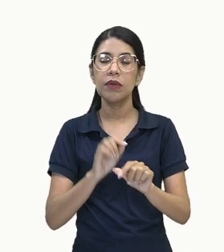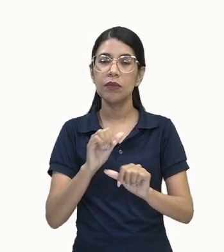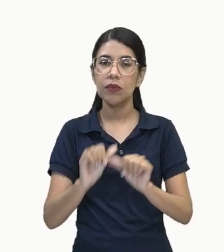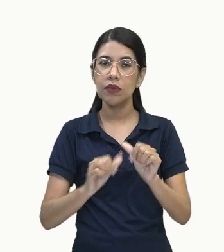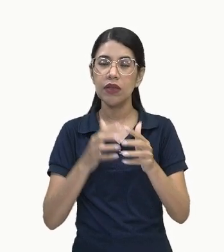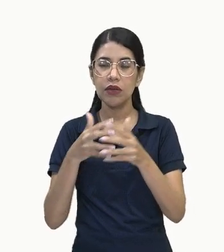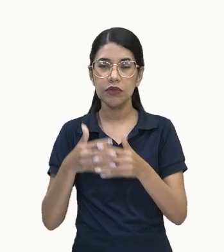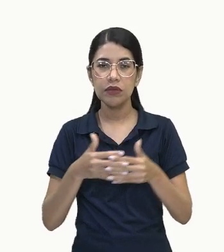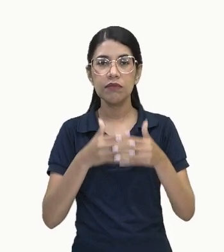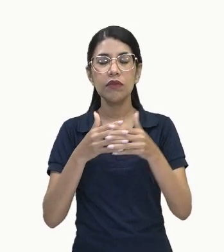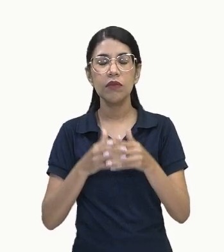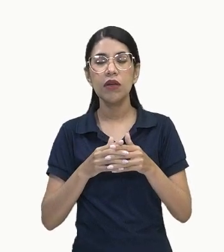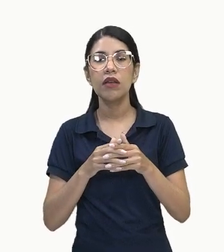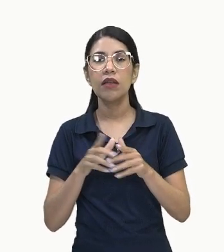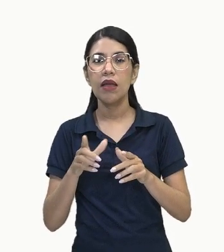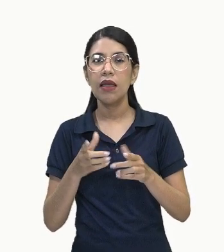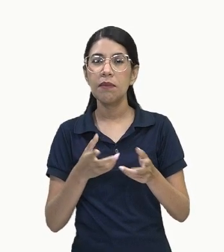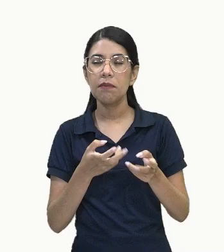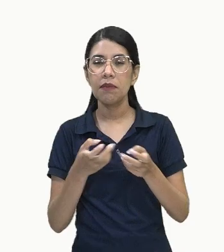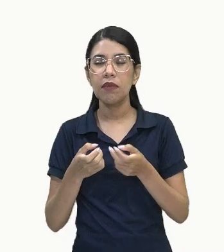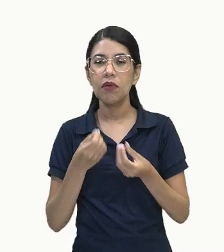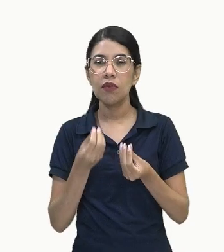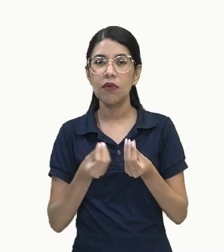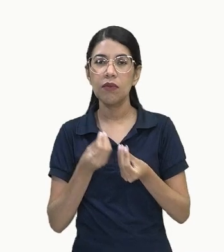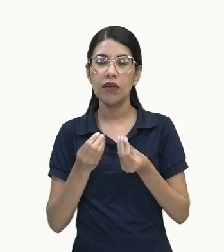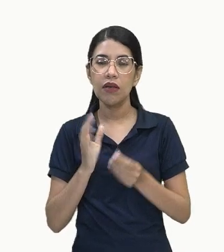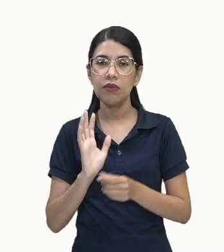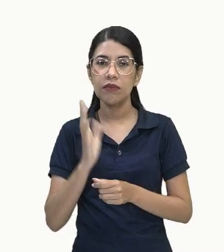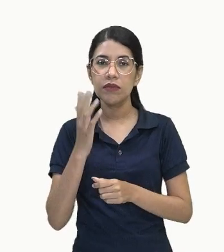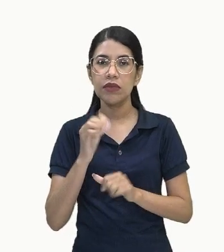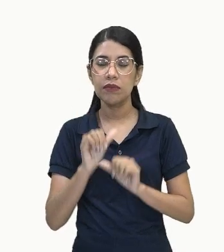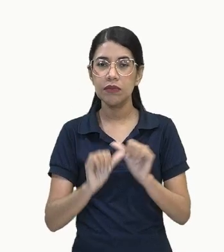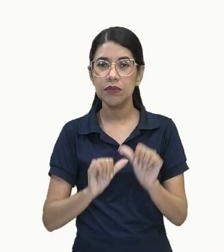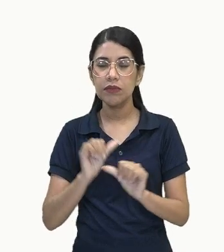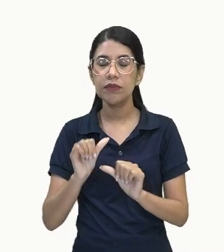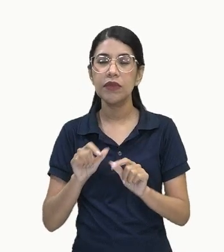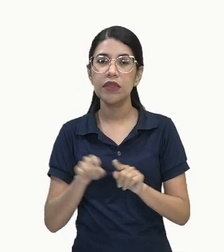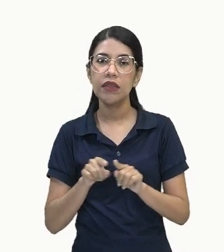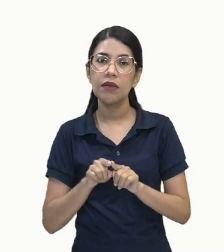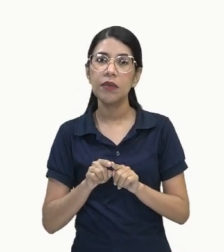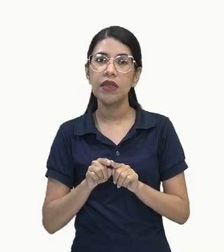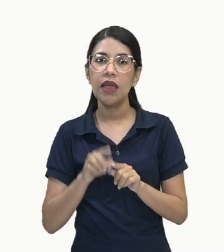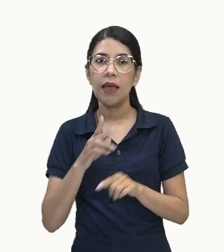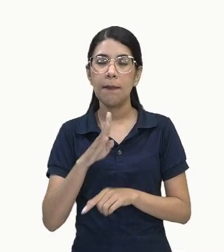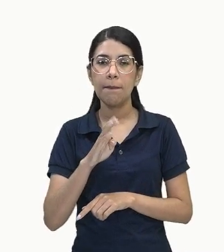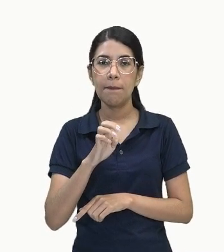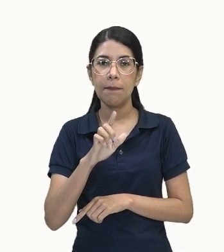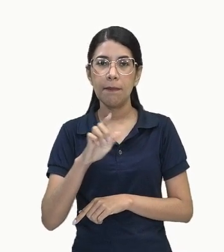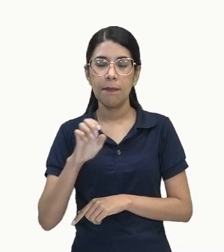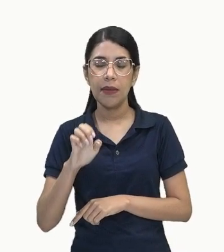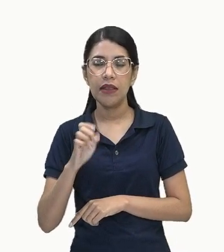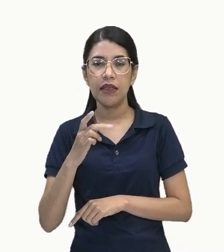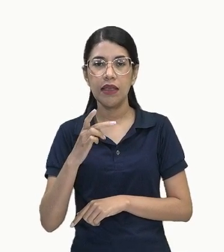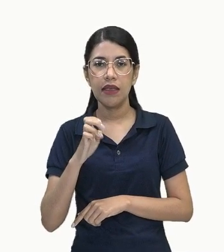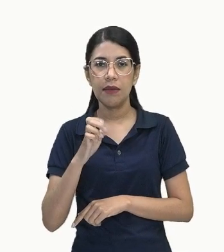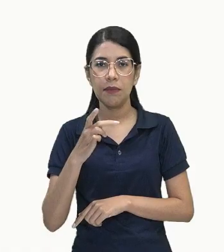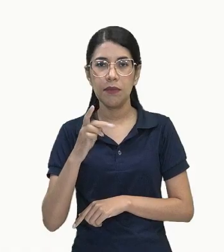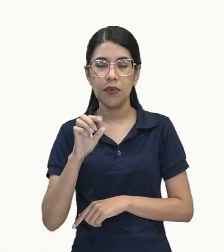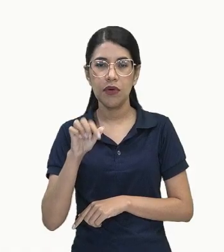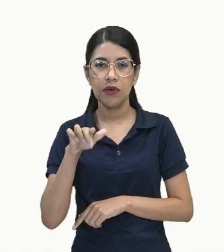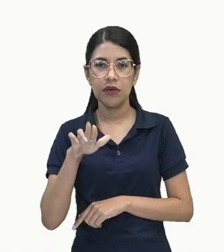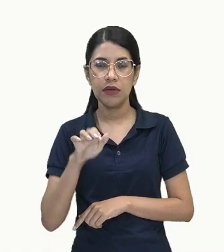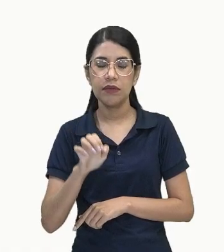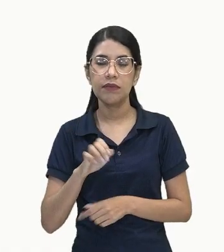um clima de grande entusiasmo na época, tá, gente? A chamada Belle Époque. Vamos adiante.